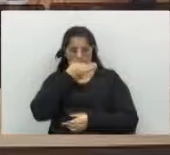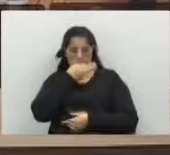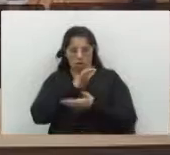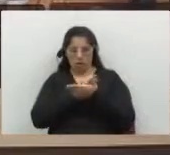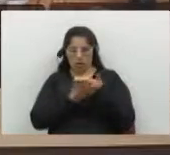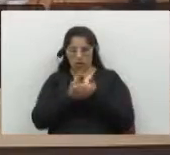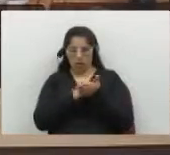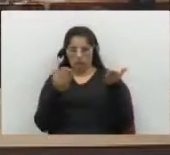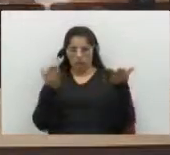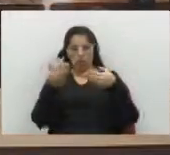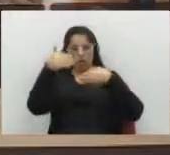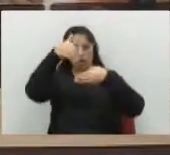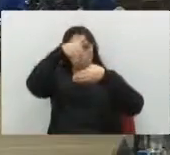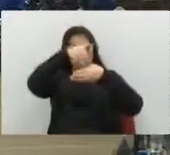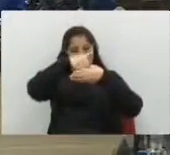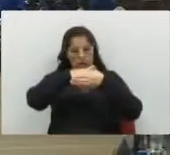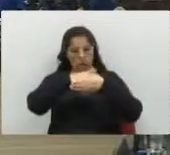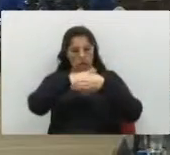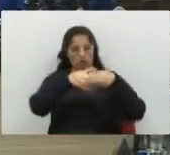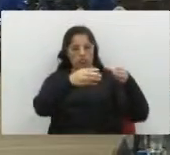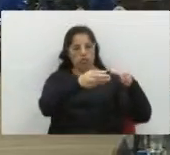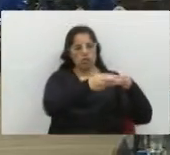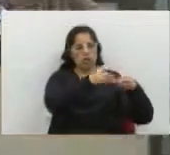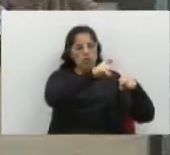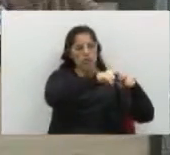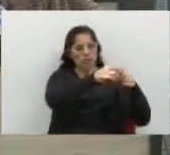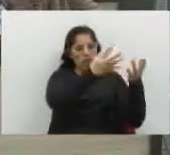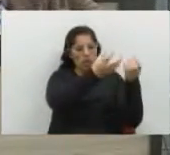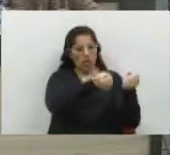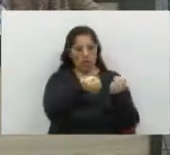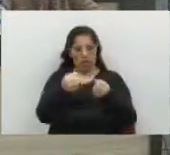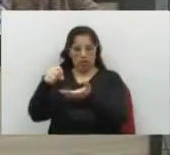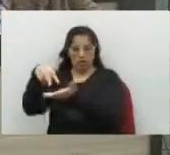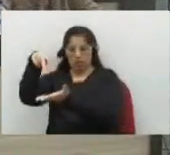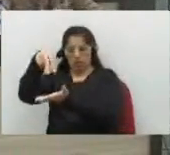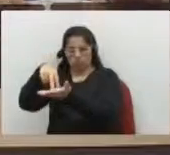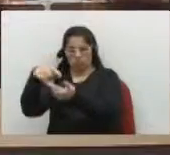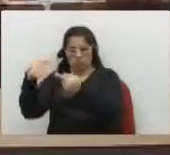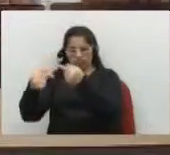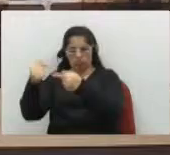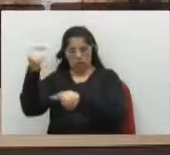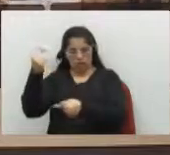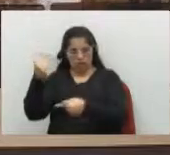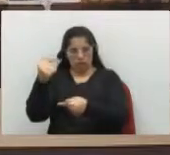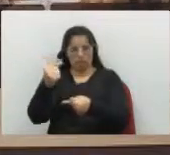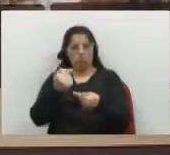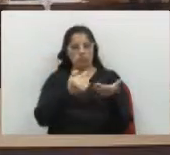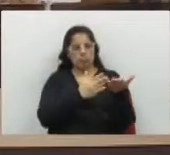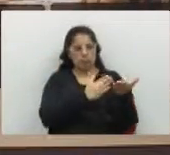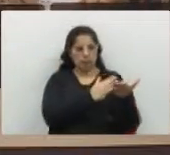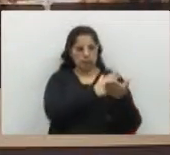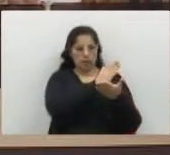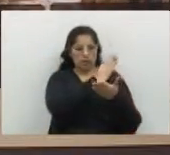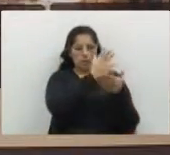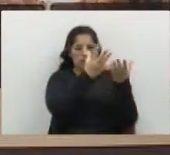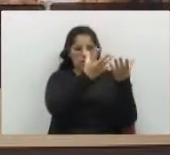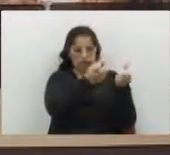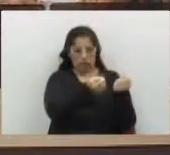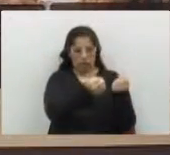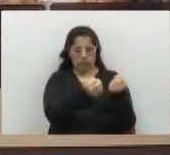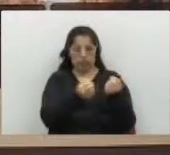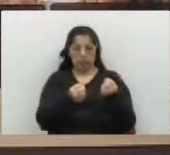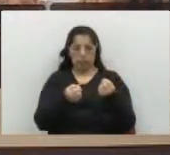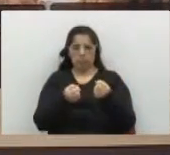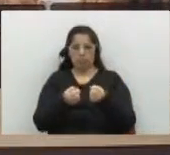é simbólica. Os sentados aprovam, os de pé rejeitam. Está aprovado o requerimento conforme a determinação do